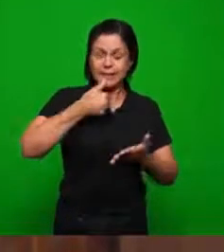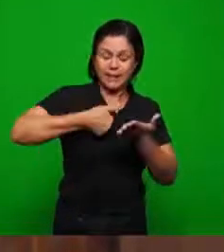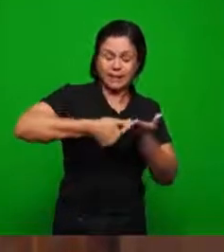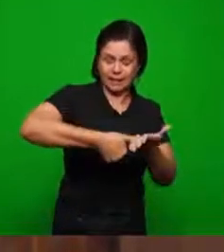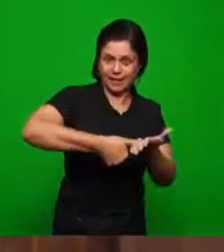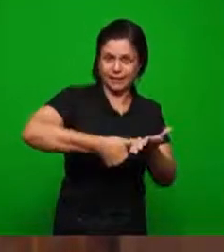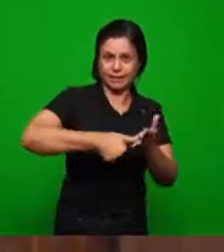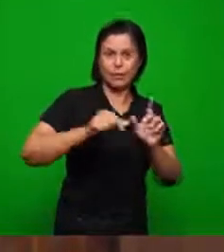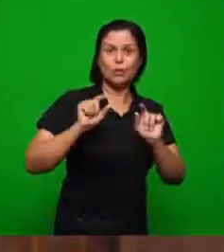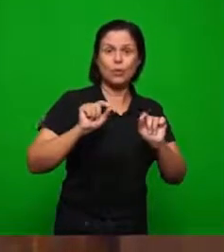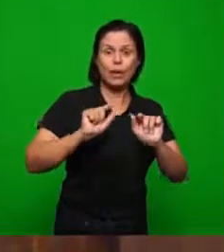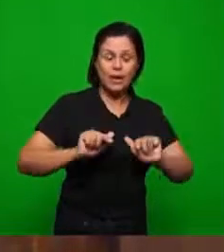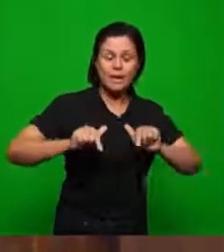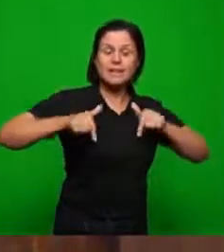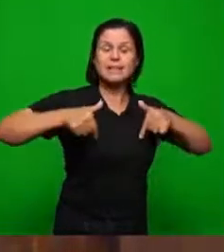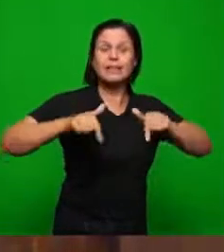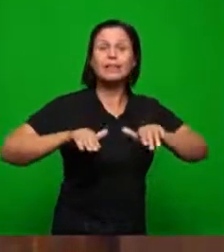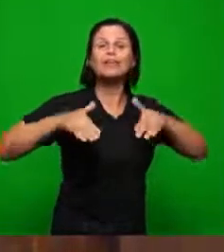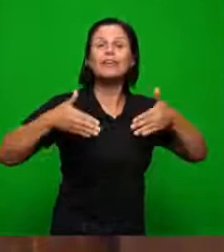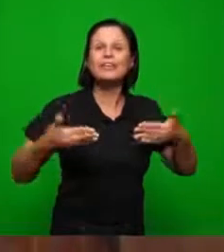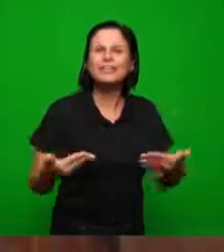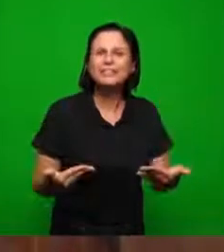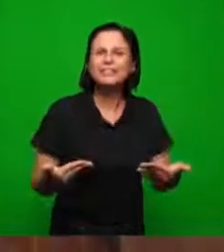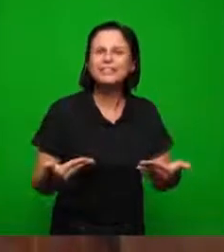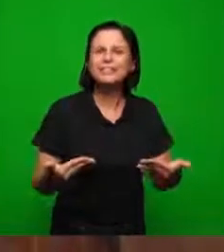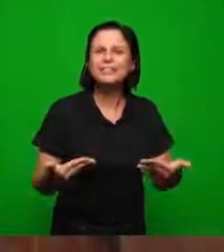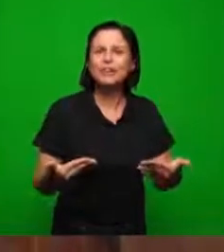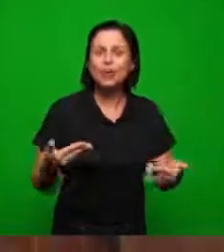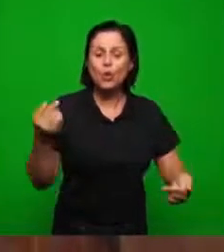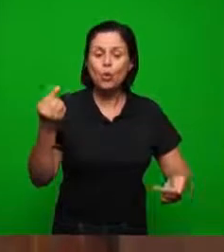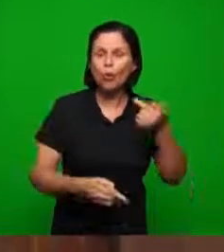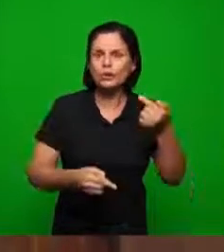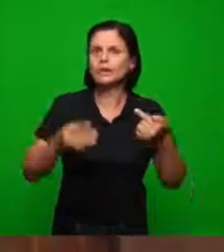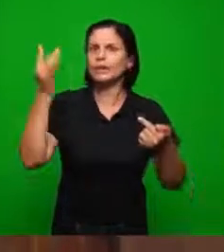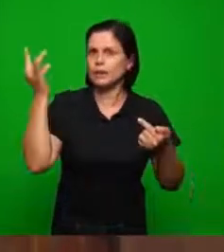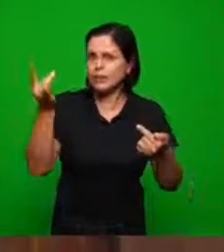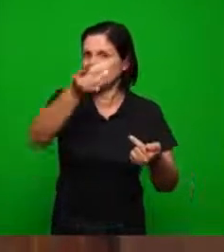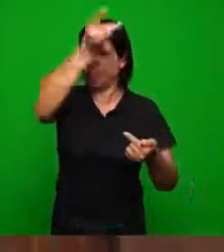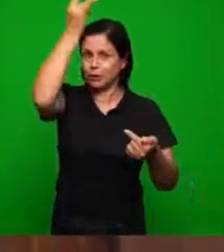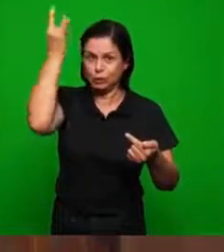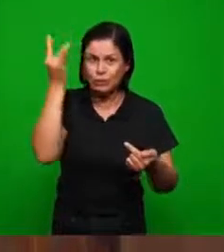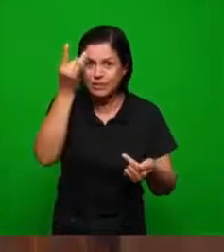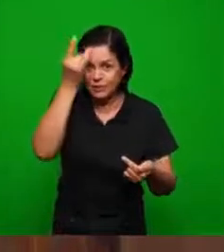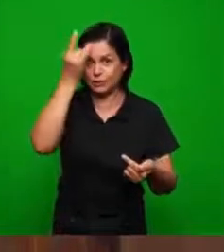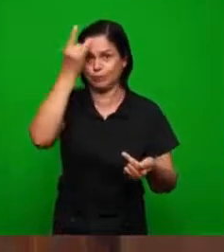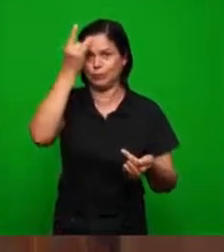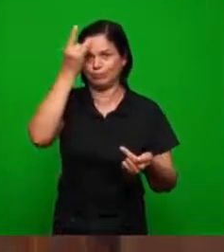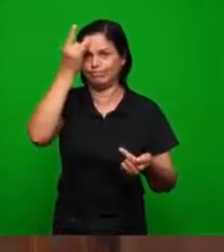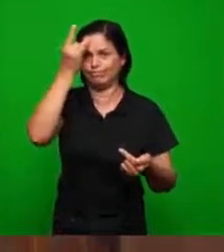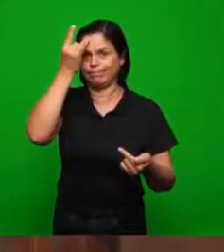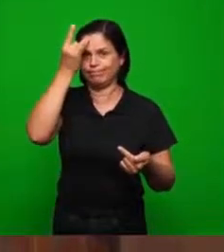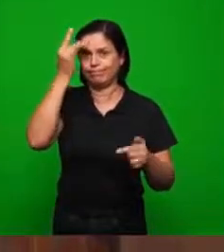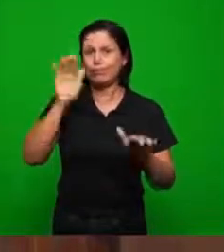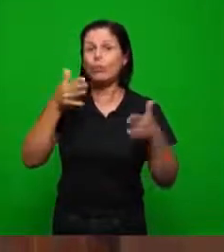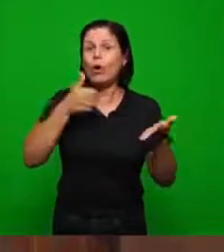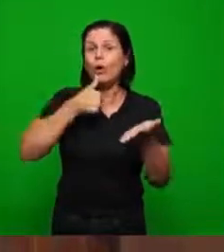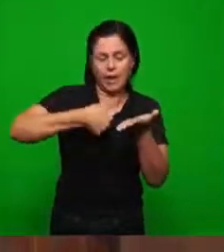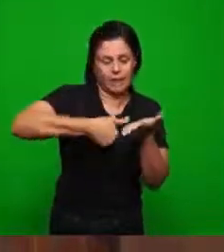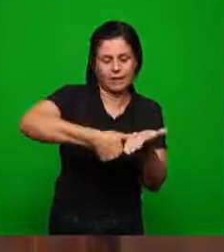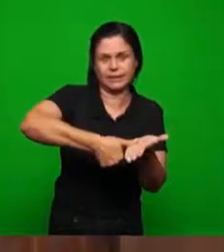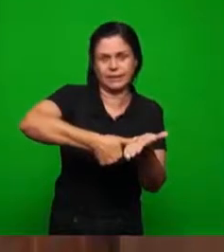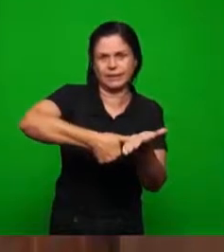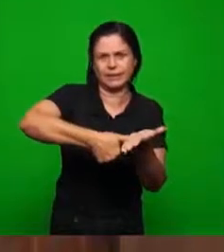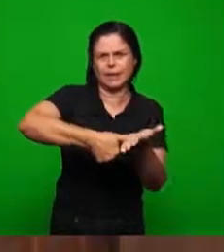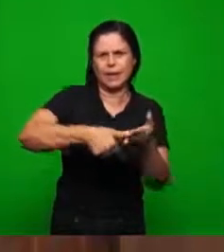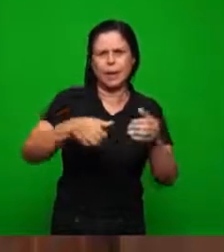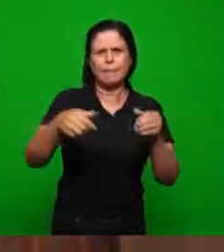encontrar a operação agora contra o Espírito Santo. Então foi a carta